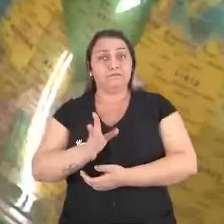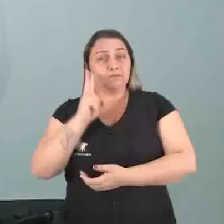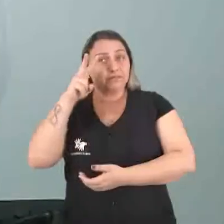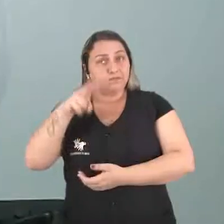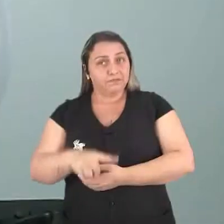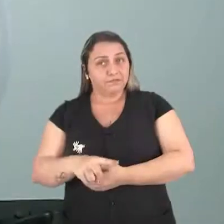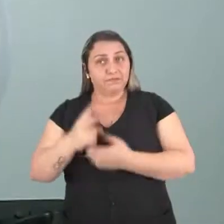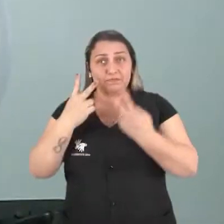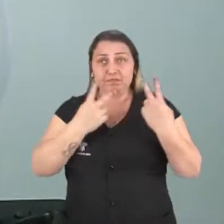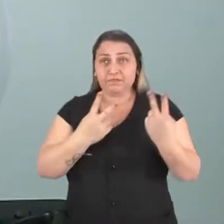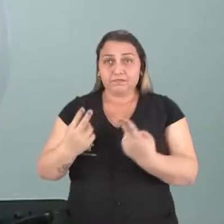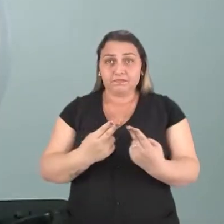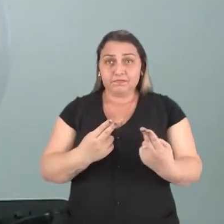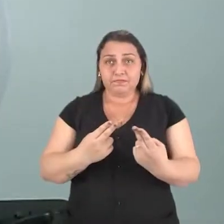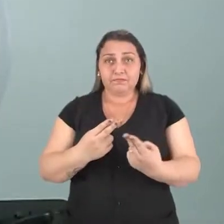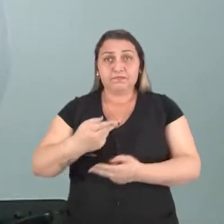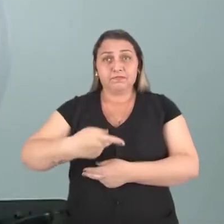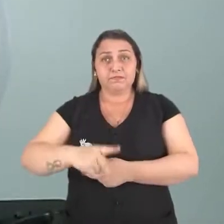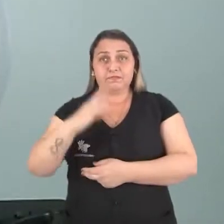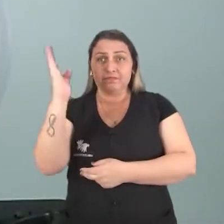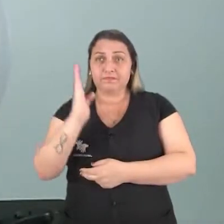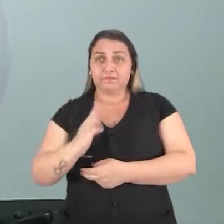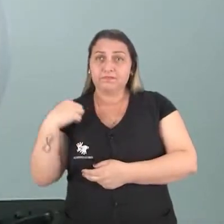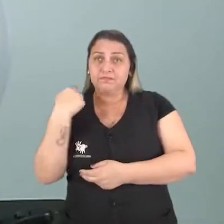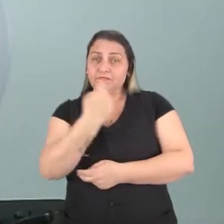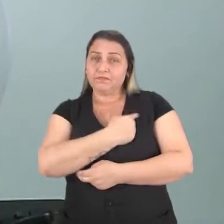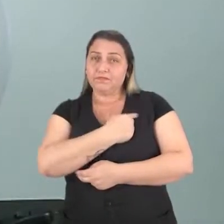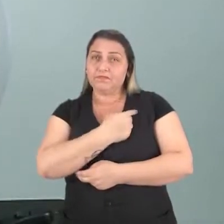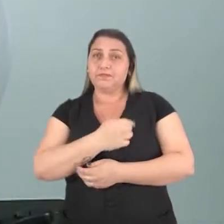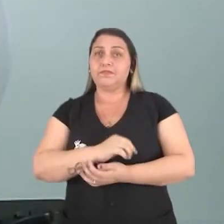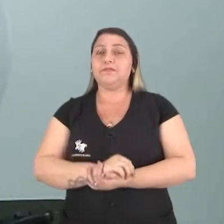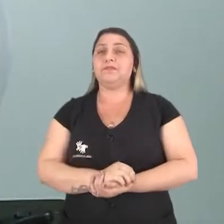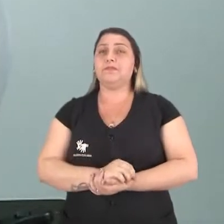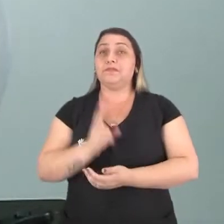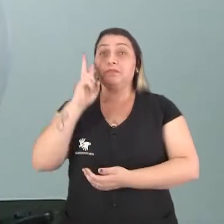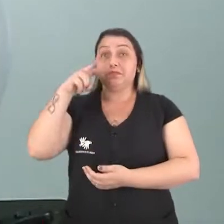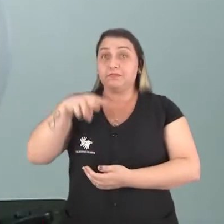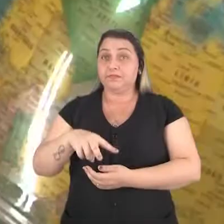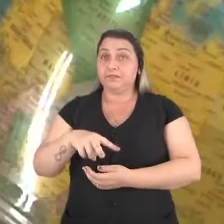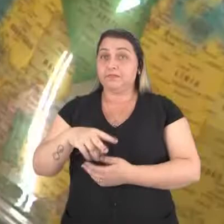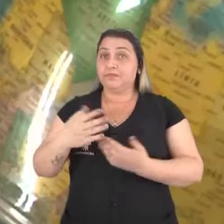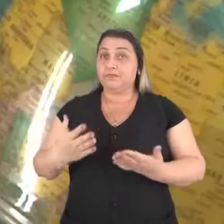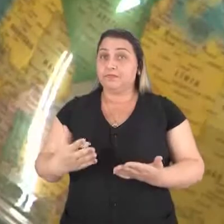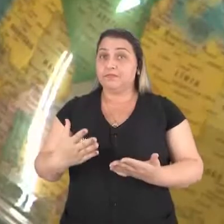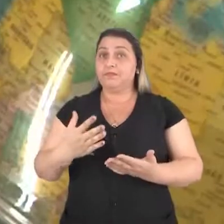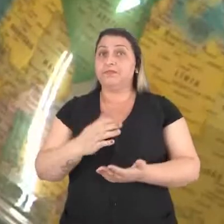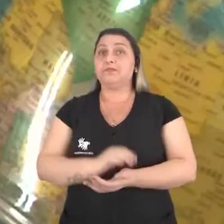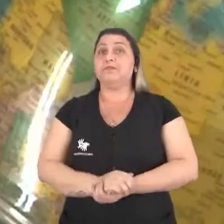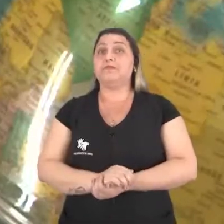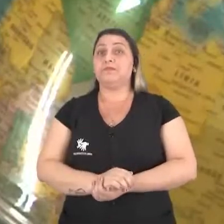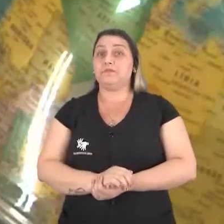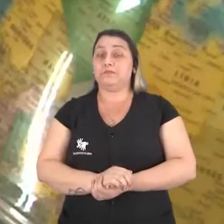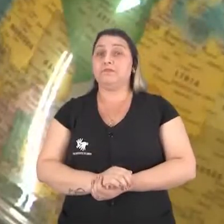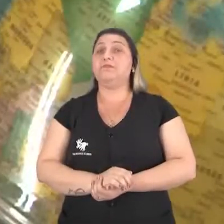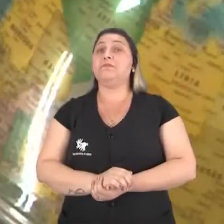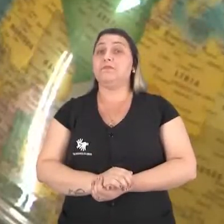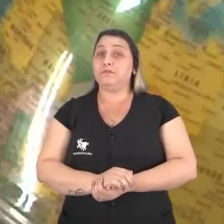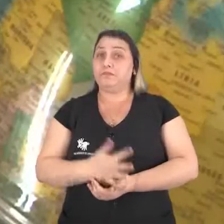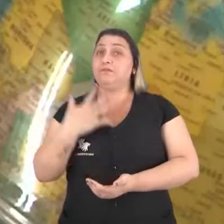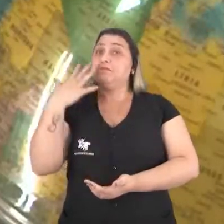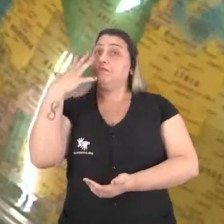viu uma paisagem igual a essa aqui no nosso Brasil? E veja essa. Essa paisagem aqui